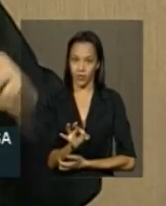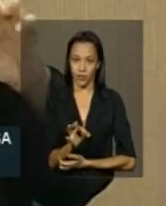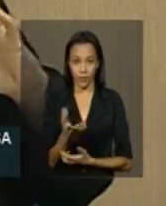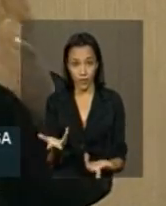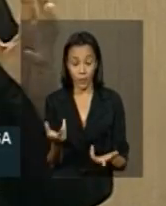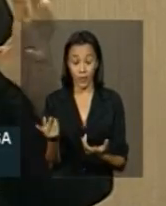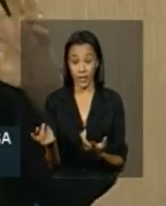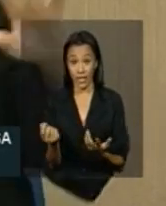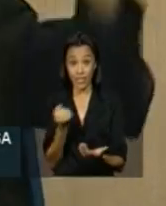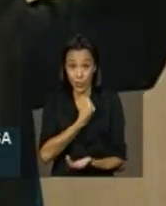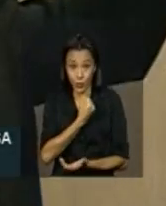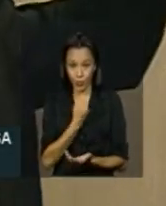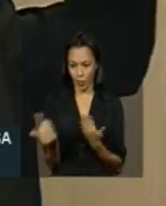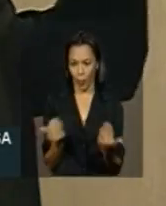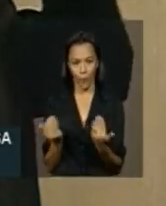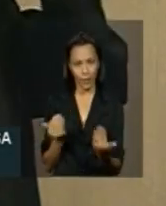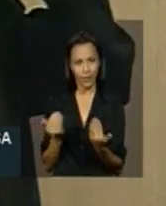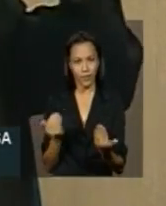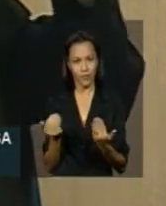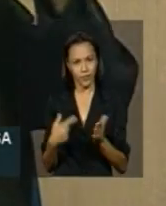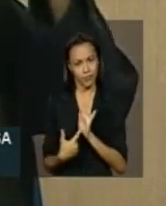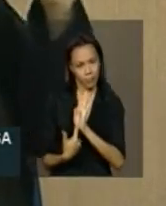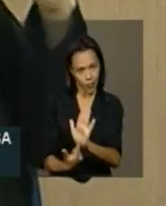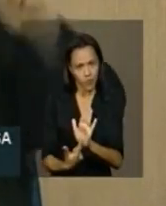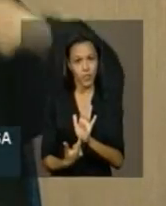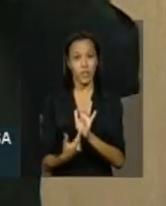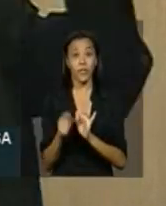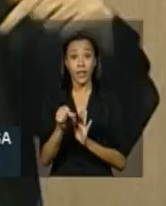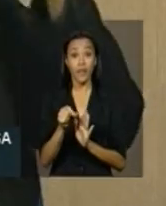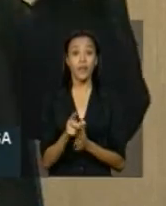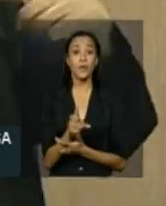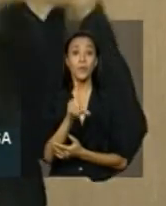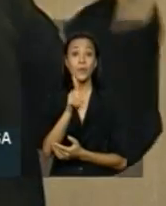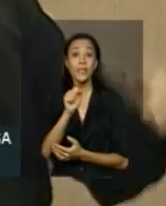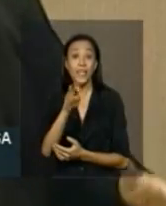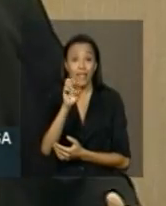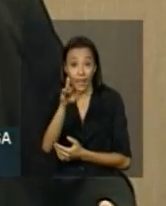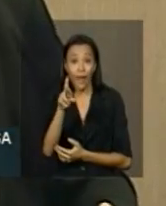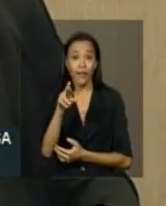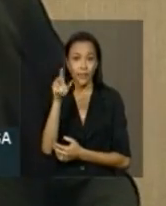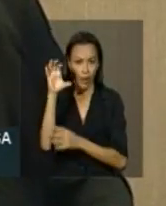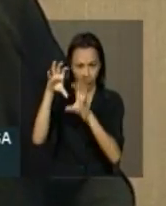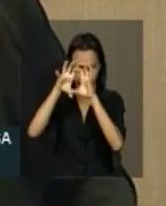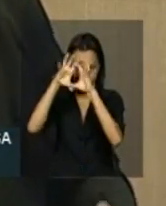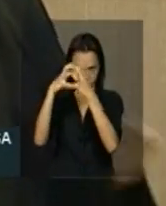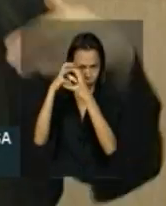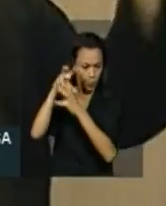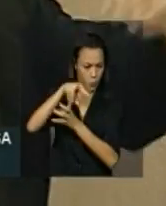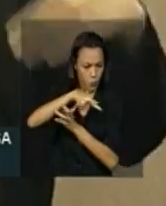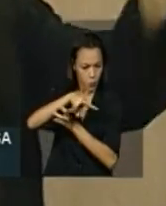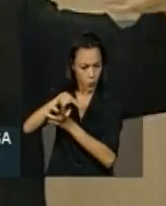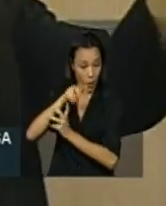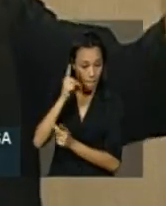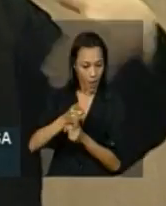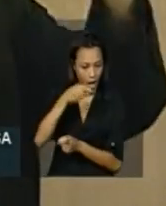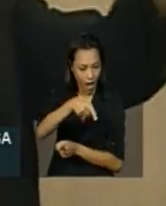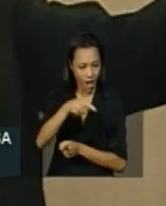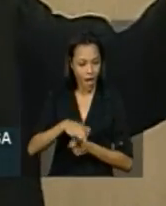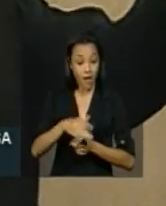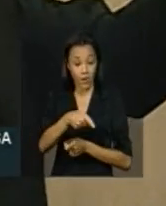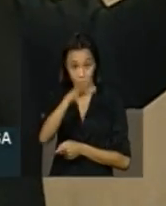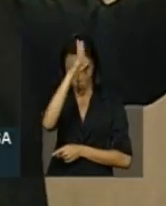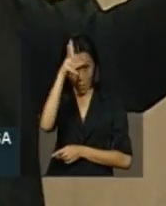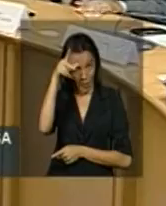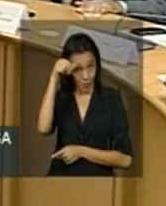tá então esses dados a gente mostra aqui o detel o detet dizendo que ele tá passando em cima saté tá mostrando que o Mato Grosso tem um perfil